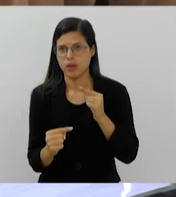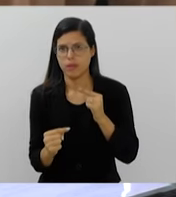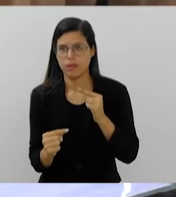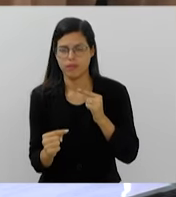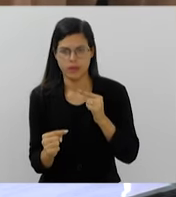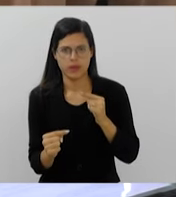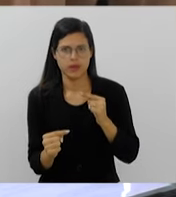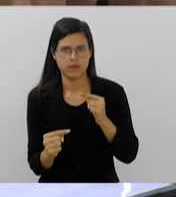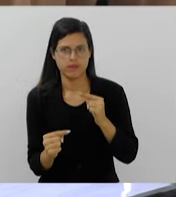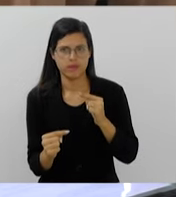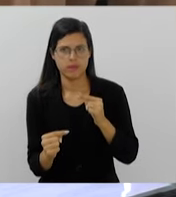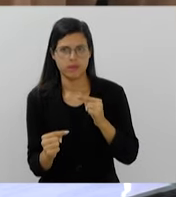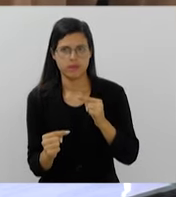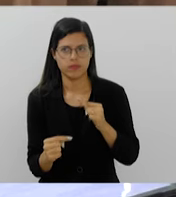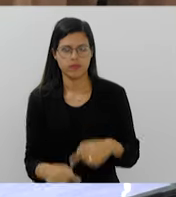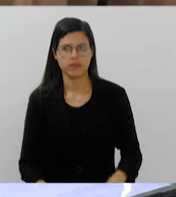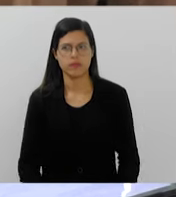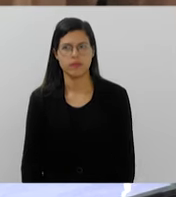genericamente